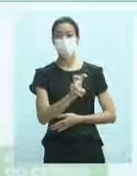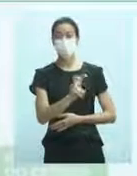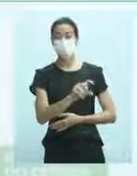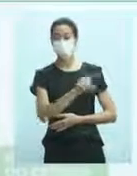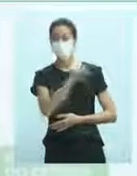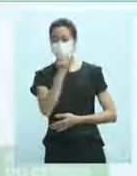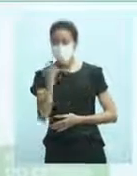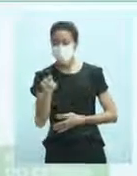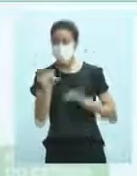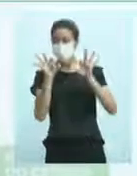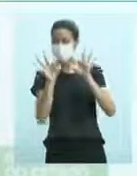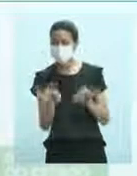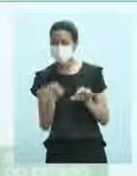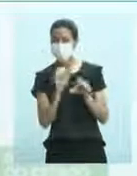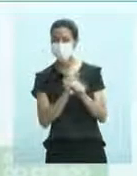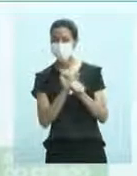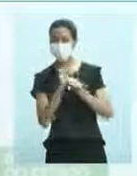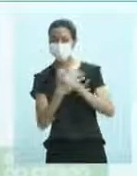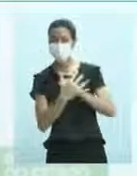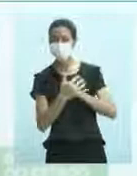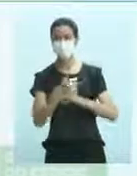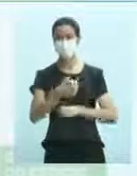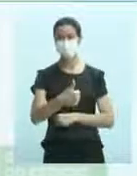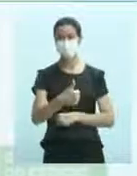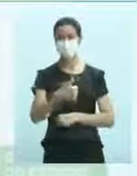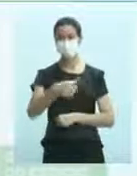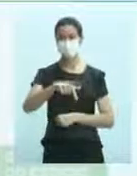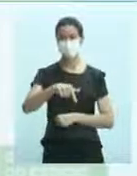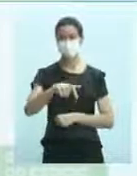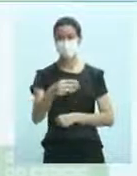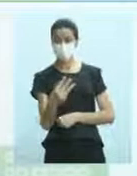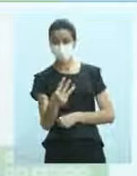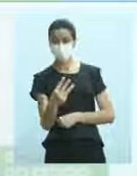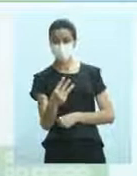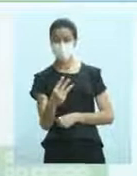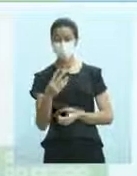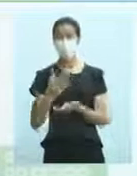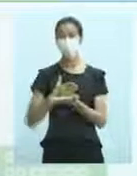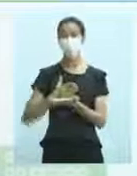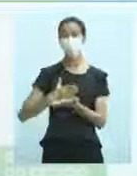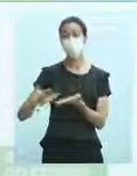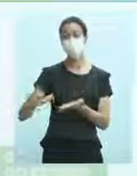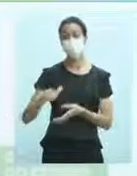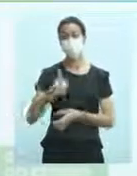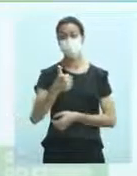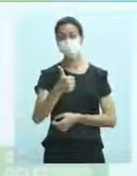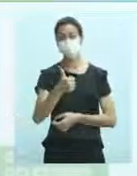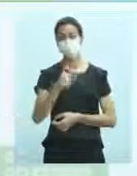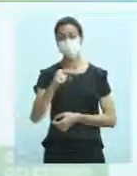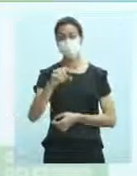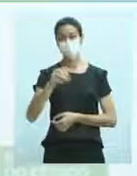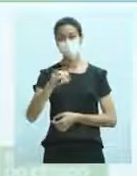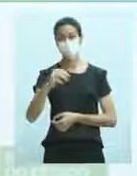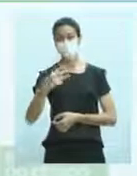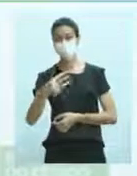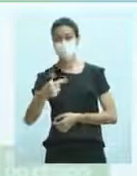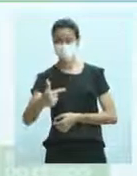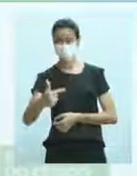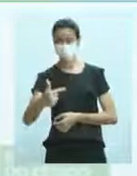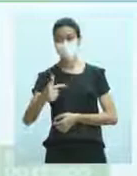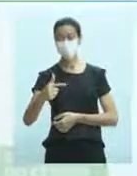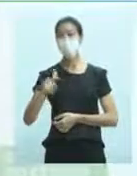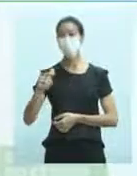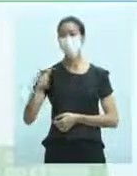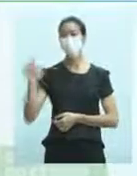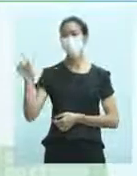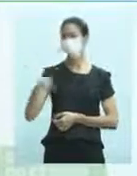casos confirmados 173 casos de cartazes 2013 em casa